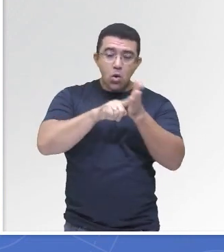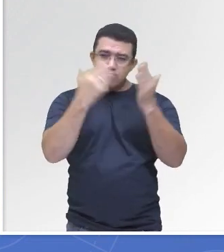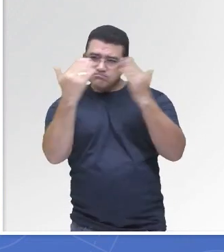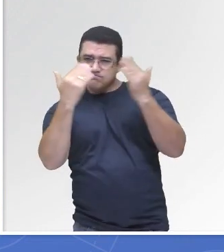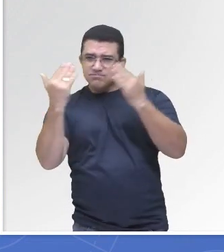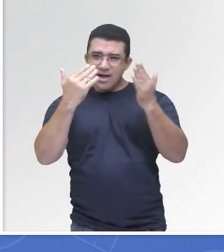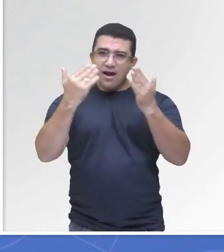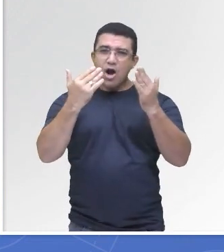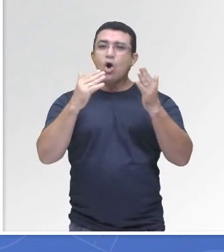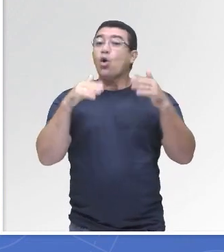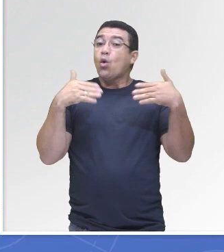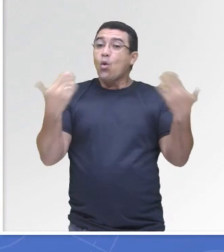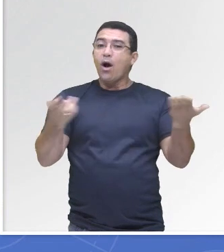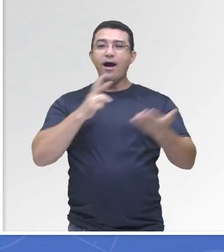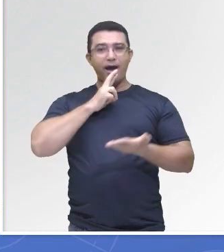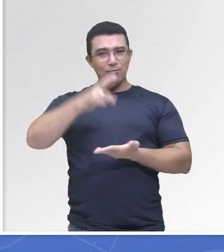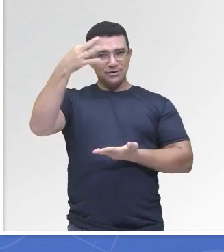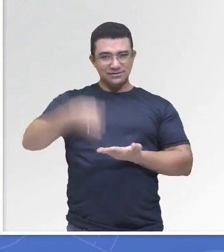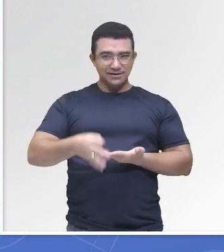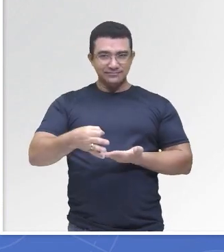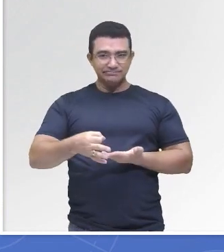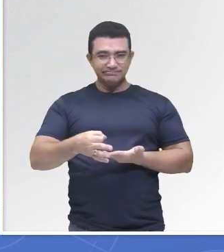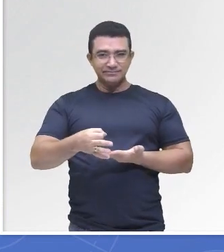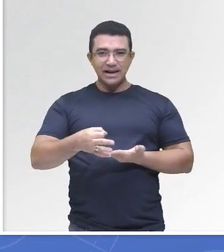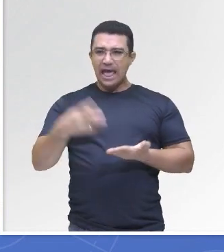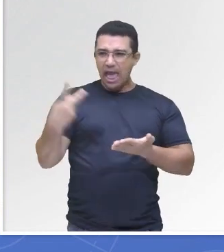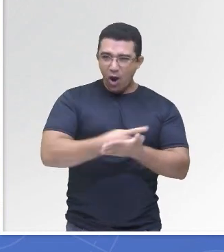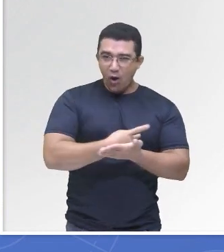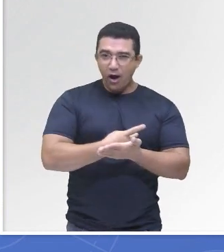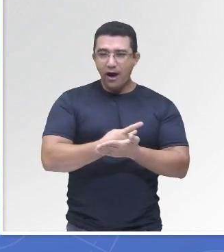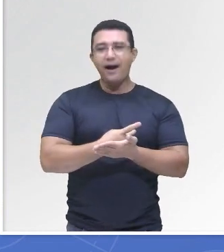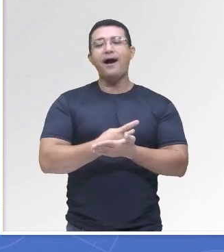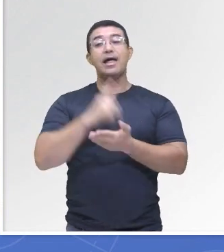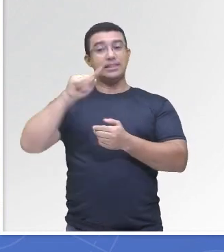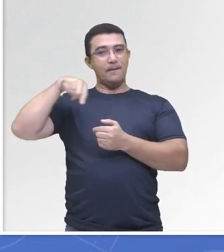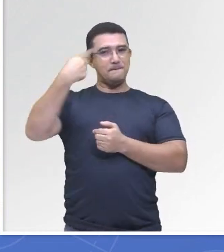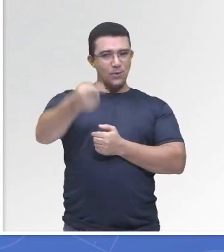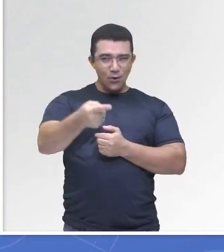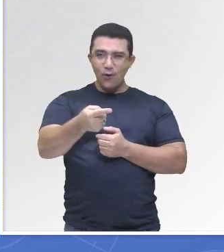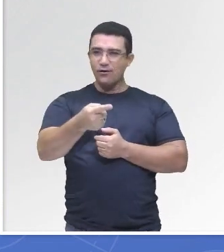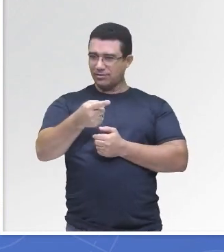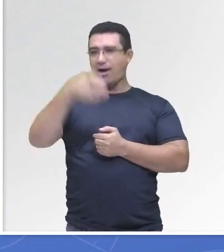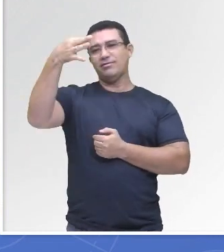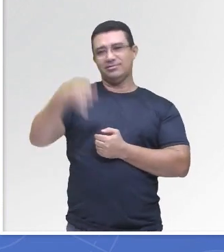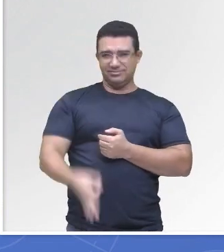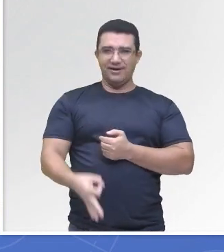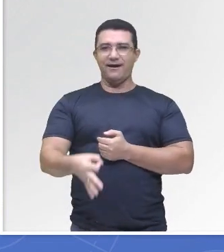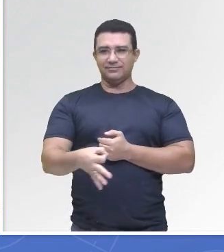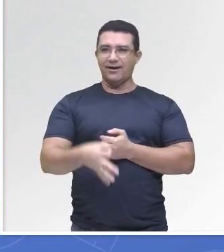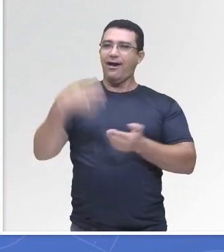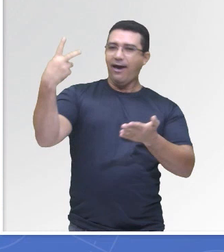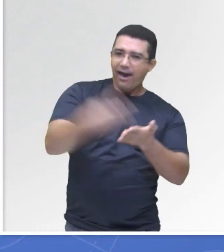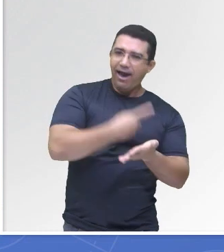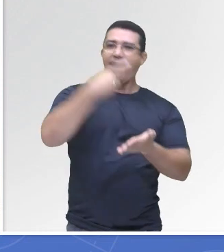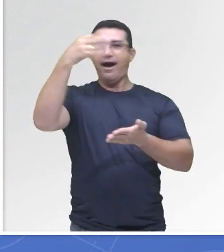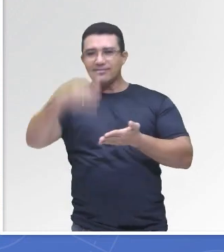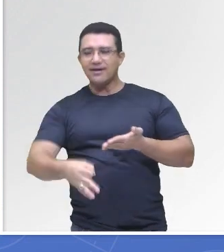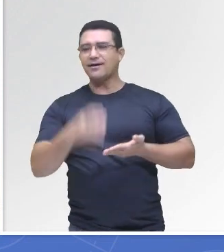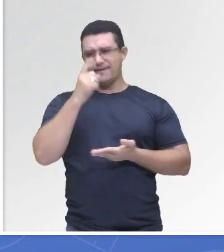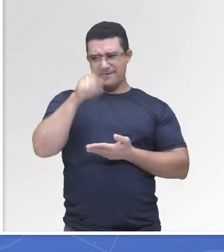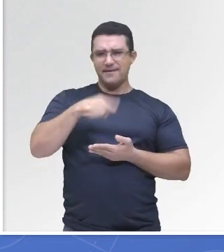correta. Ah, professora, eu não acertei. Beleza, na próxima você não erra mais. E a gente aprende muito com os nossos erros também,